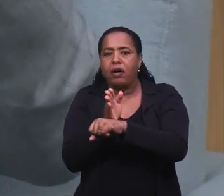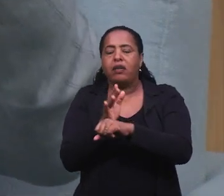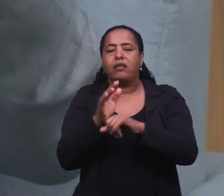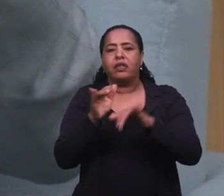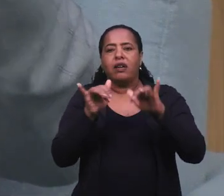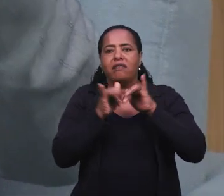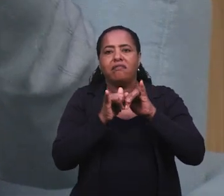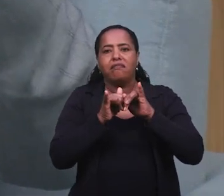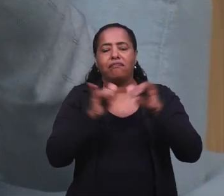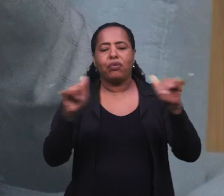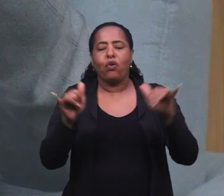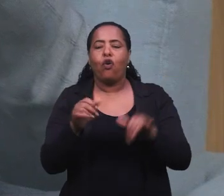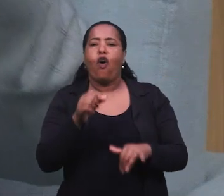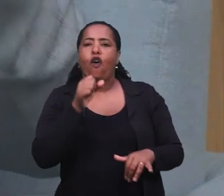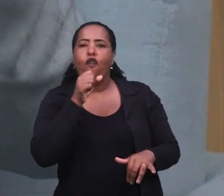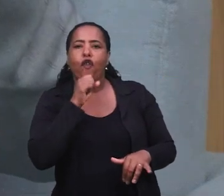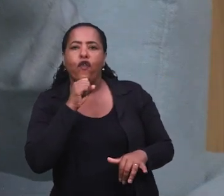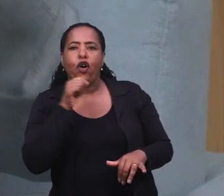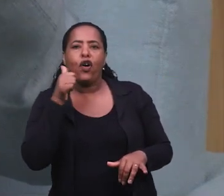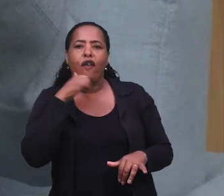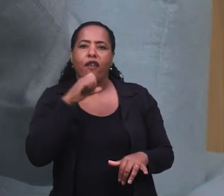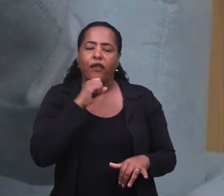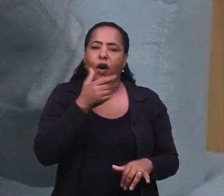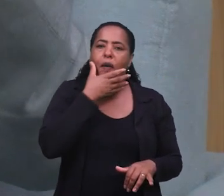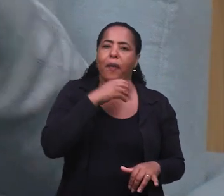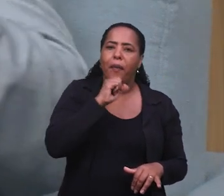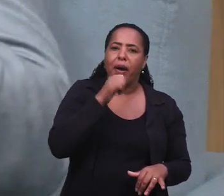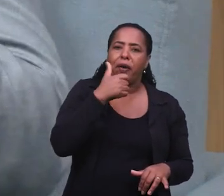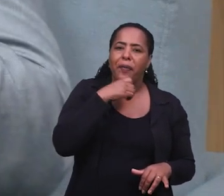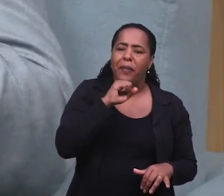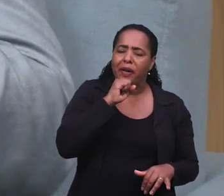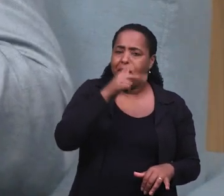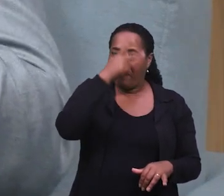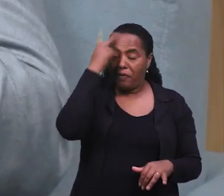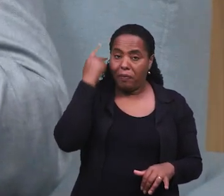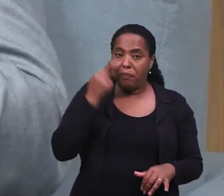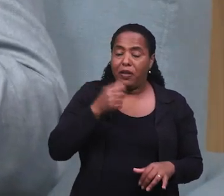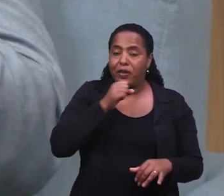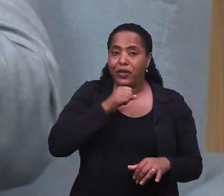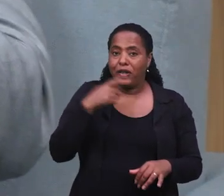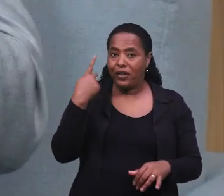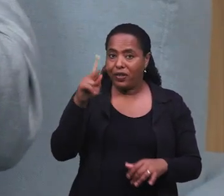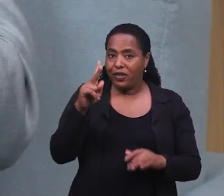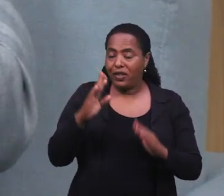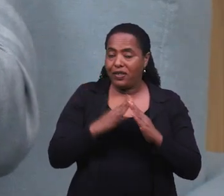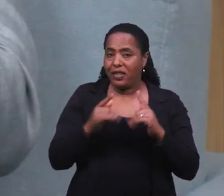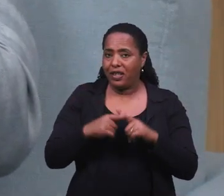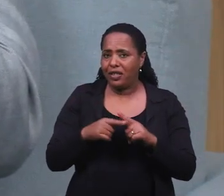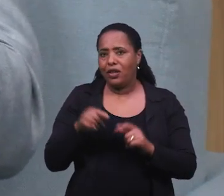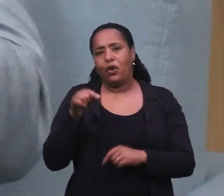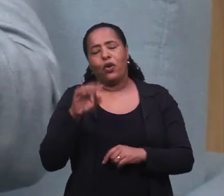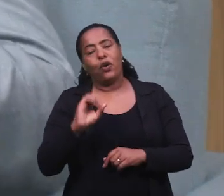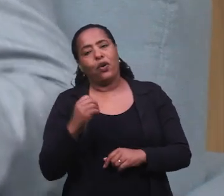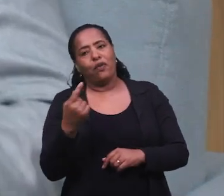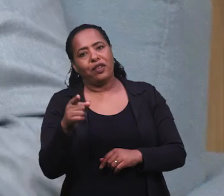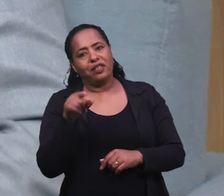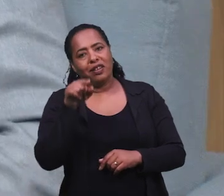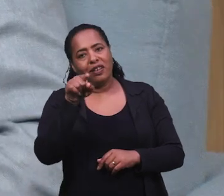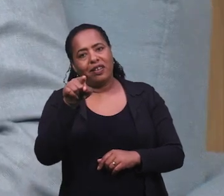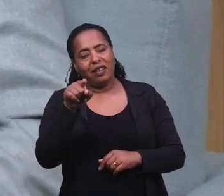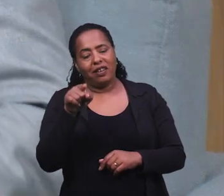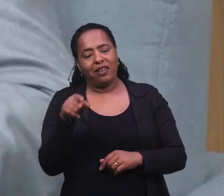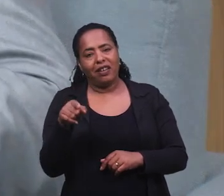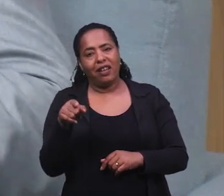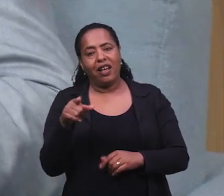uma página onde você vai enviar. Você vai conseguir enviar se você tiver o vídeo. Então, você vai precisar primeiro gravar o vídeo. Faz a gravação de um